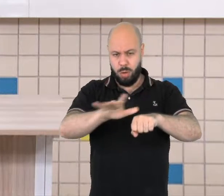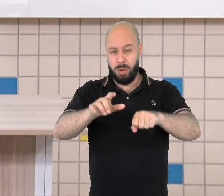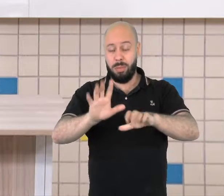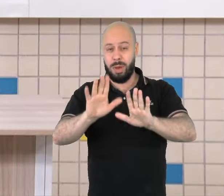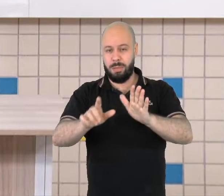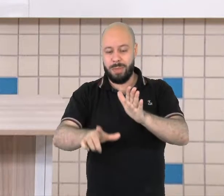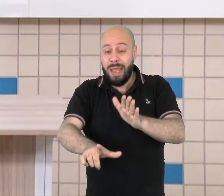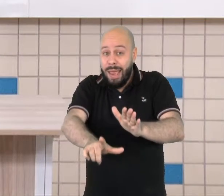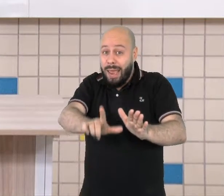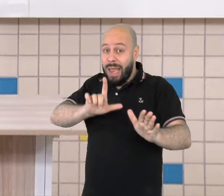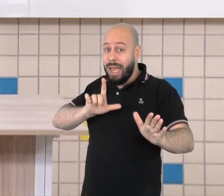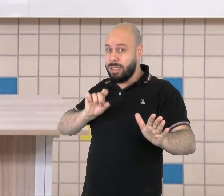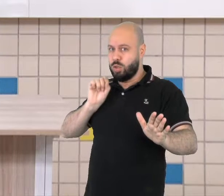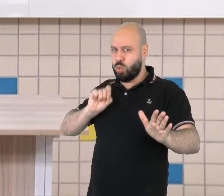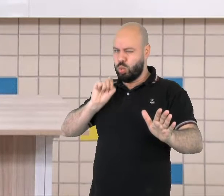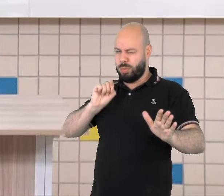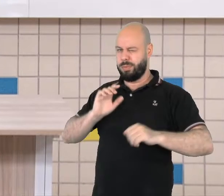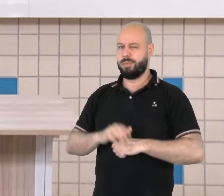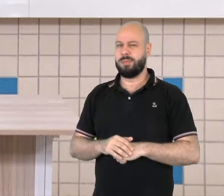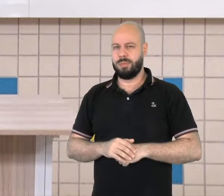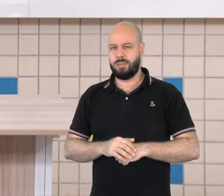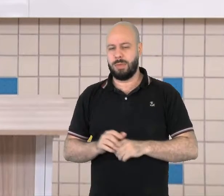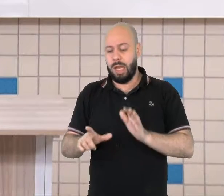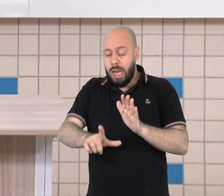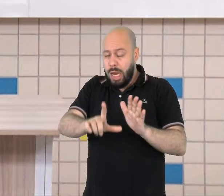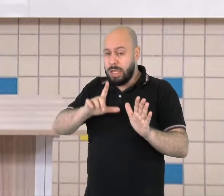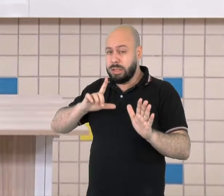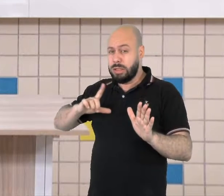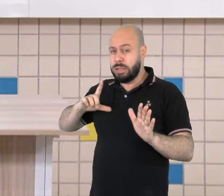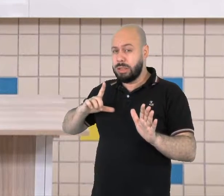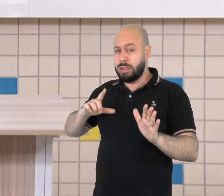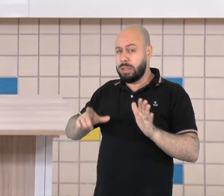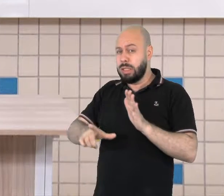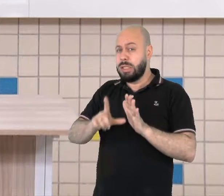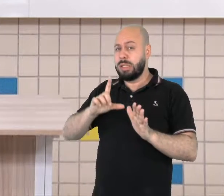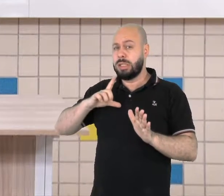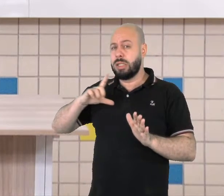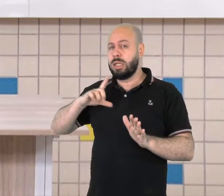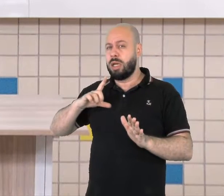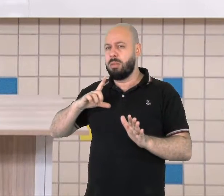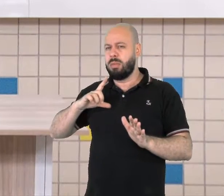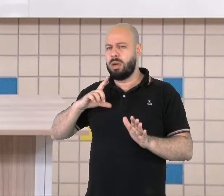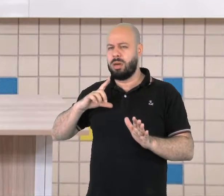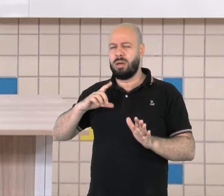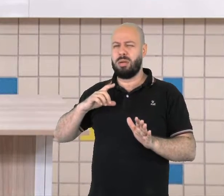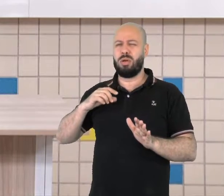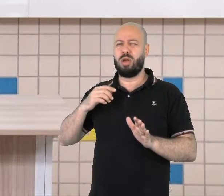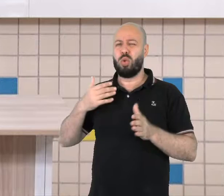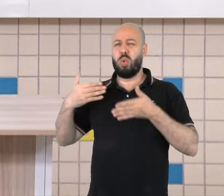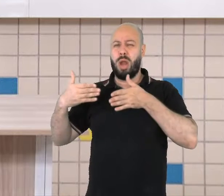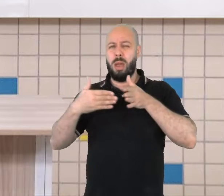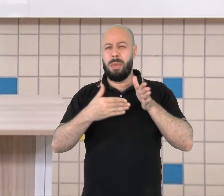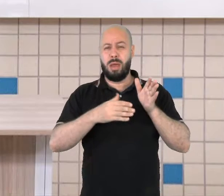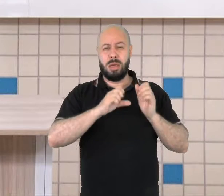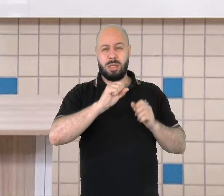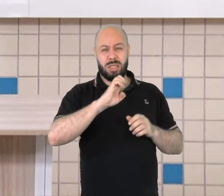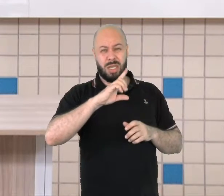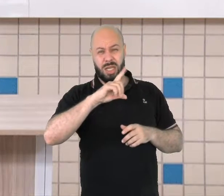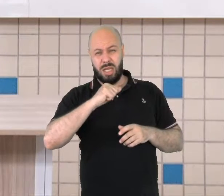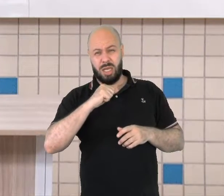movimento da Europa, nós tínhamos lá nas Rotas da Seda